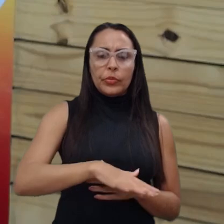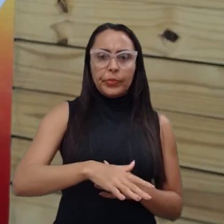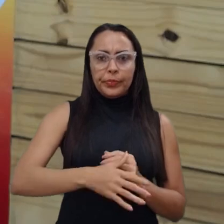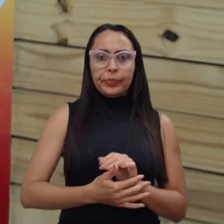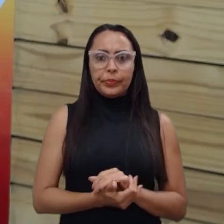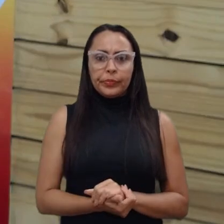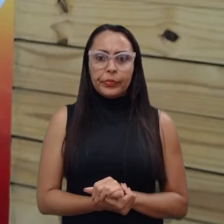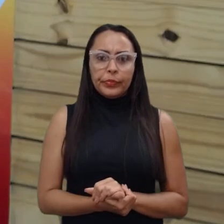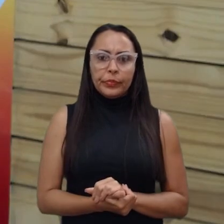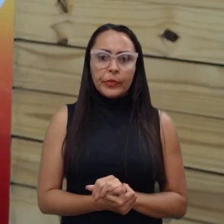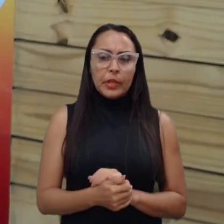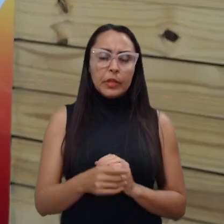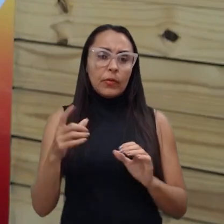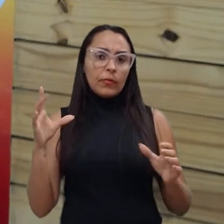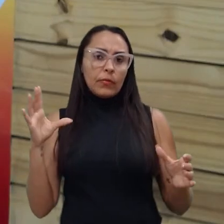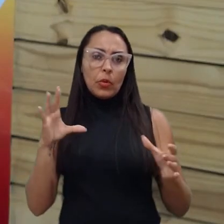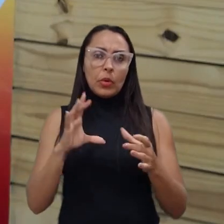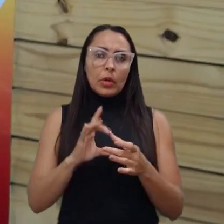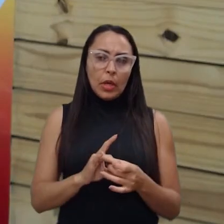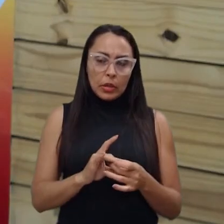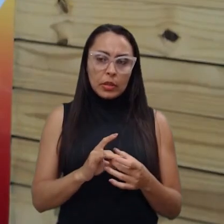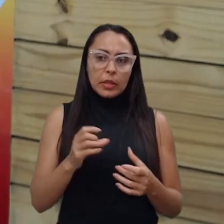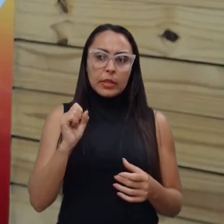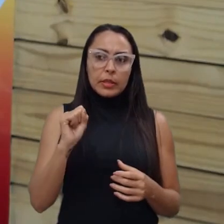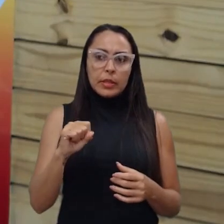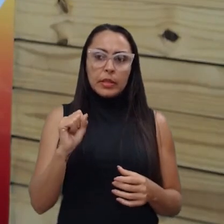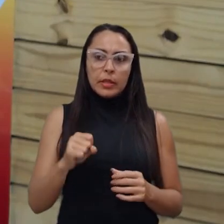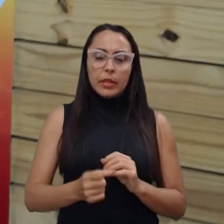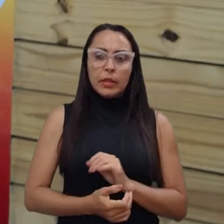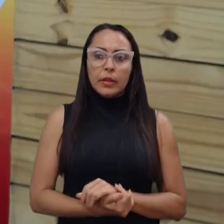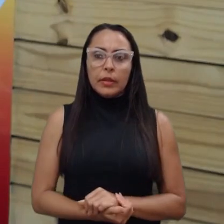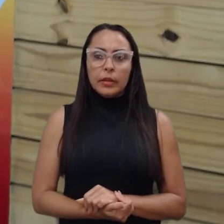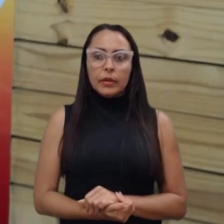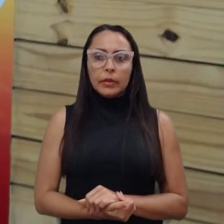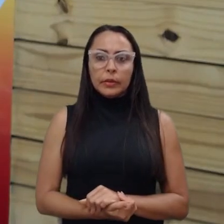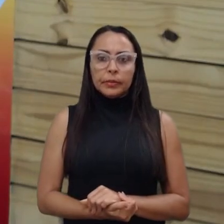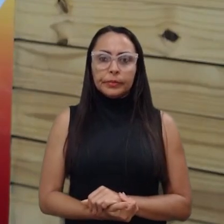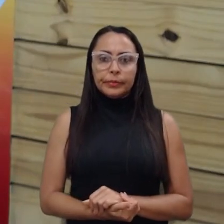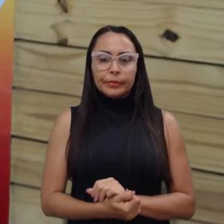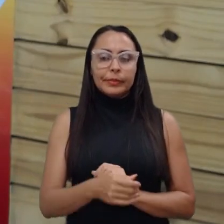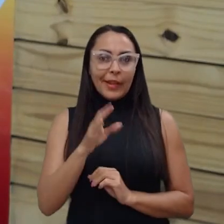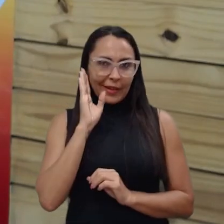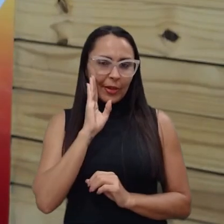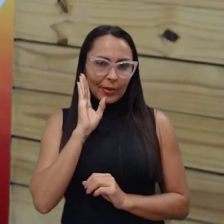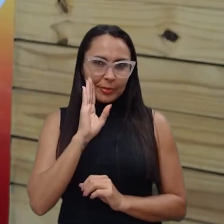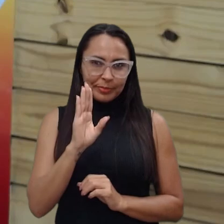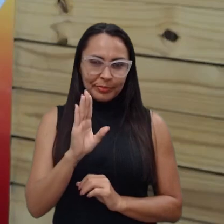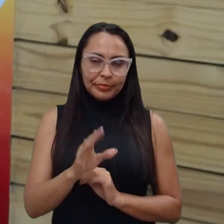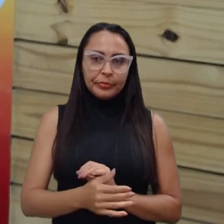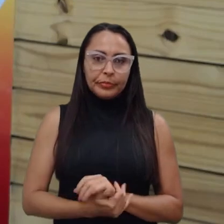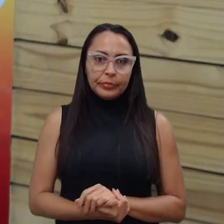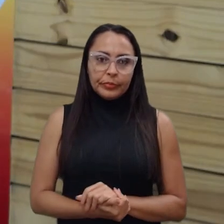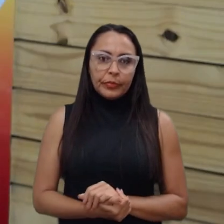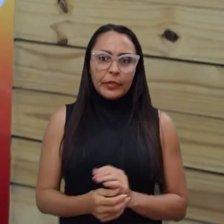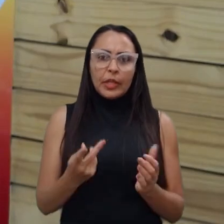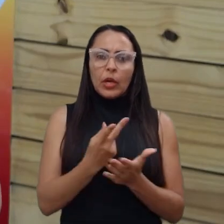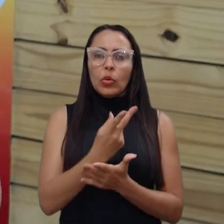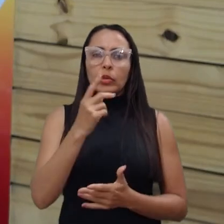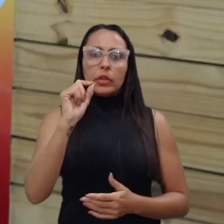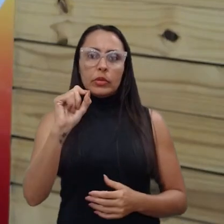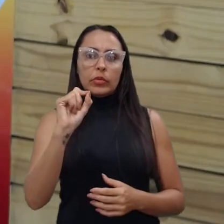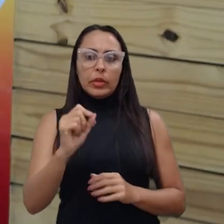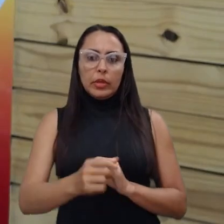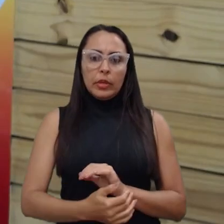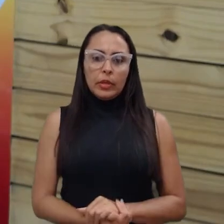são pertinentes àquela área de atuação daquela empresa. Veja que legal. E aí o que acontece?